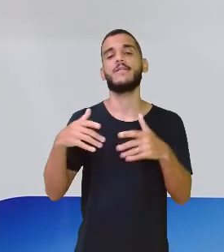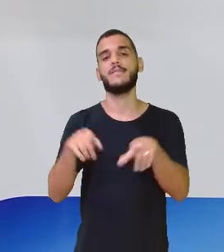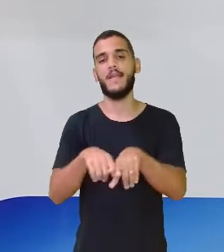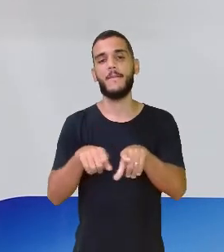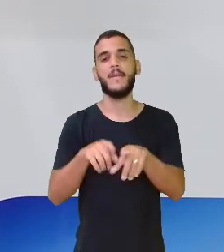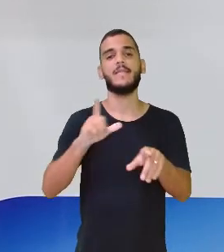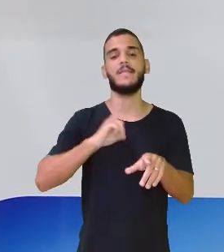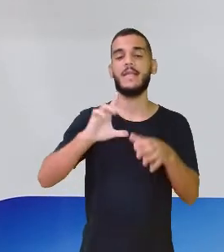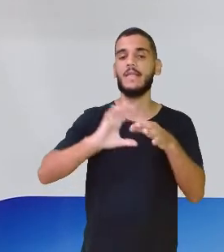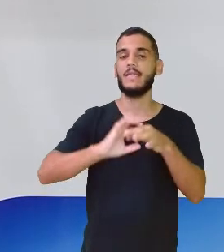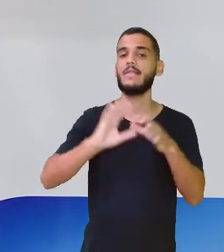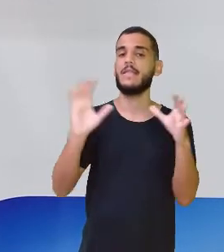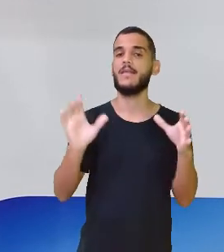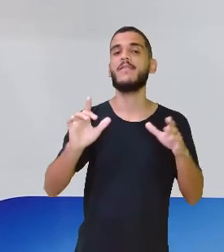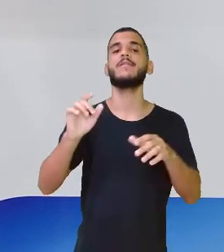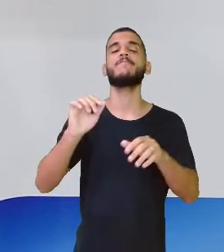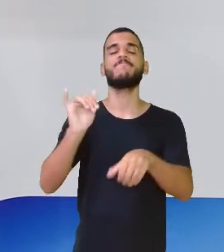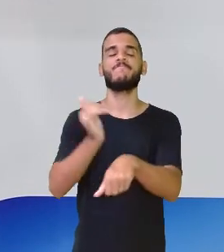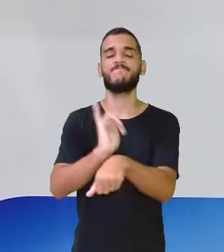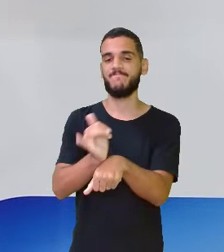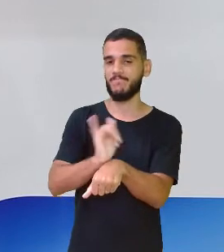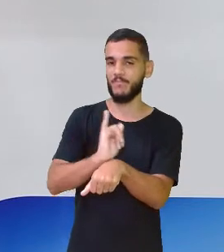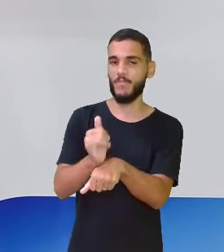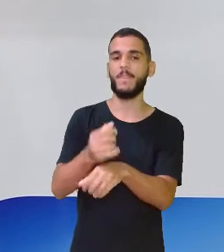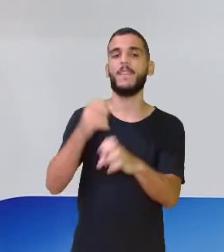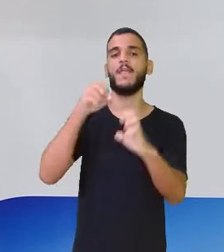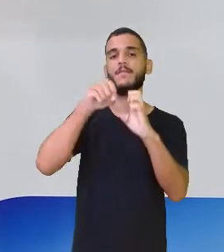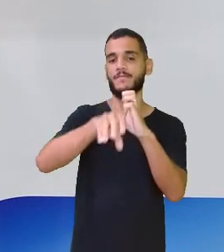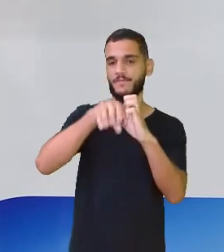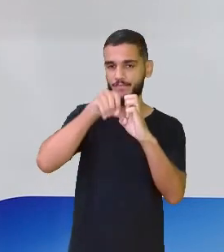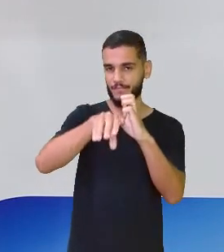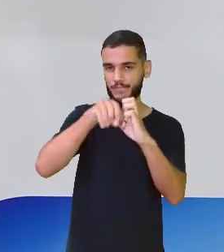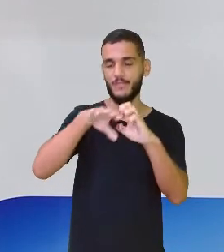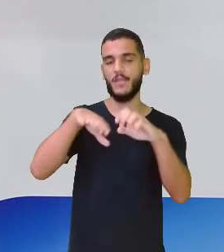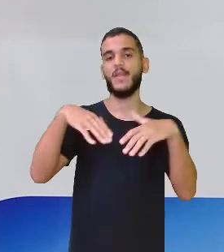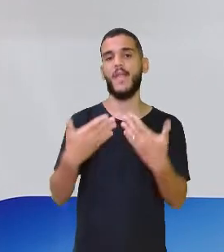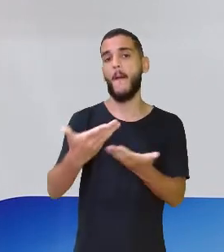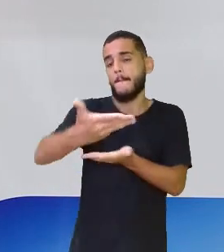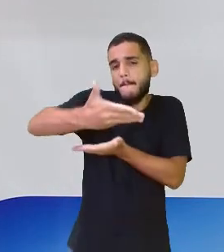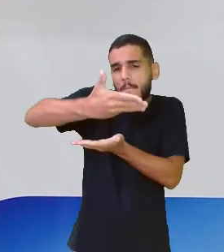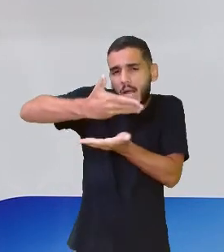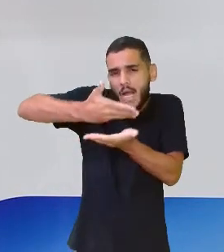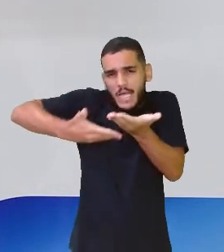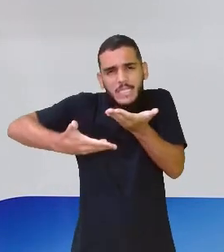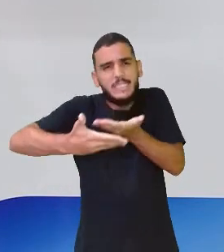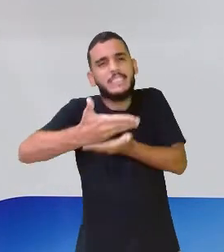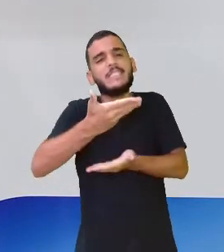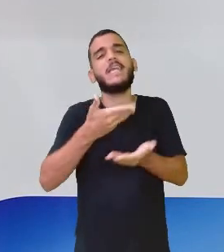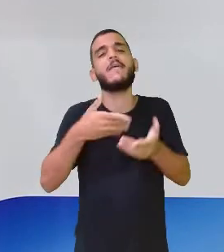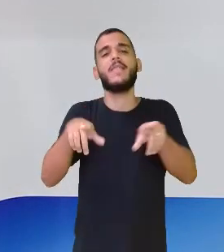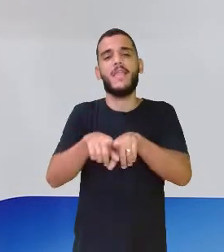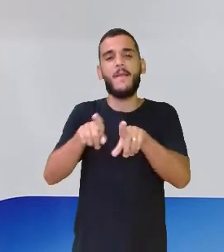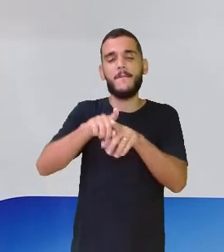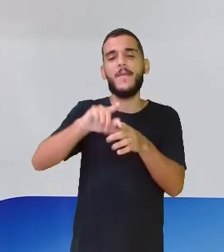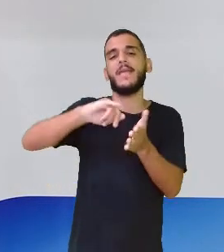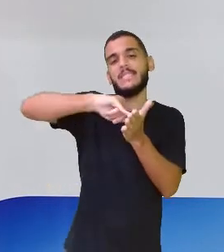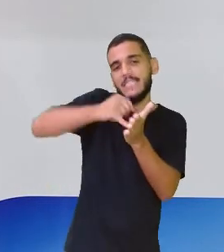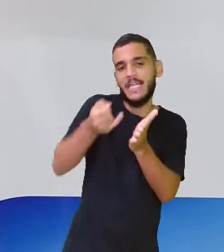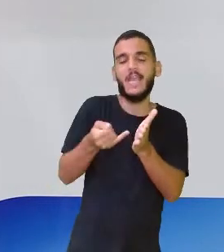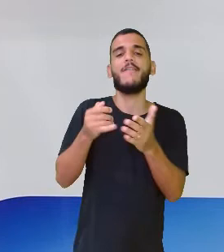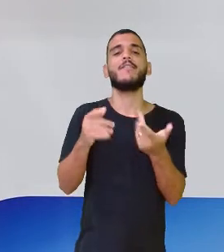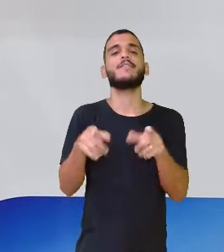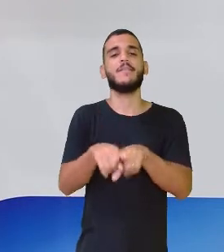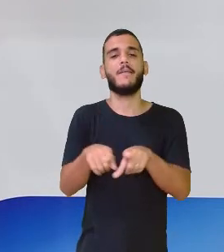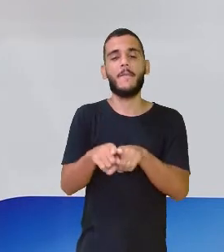estar disponível no canal do YouTube do Educa Recife. E olha, interajam com a gente por lá, se inscrevam no canal,